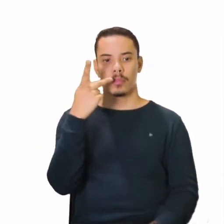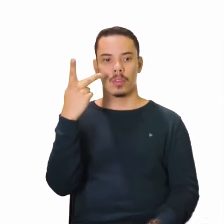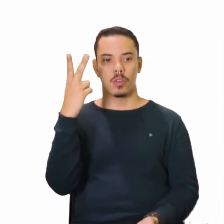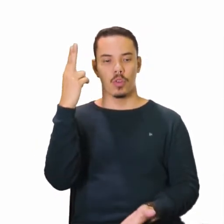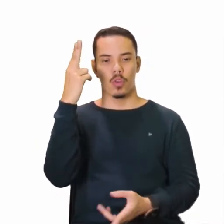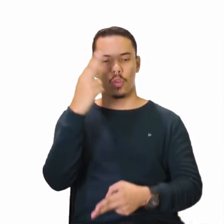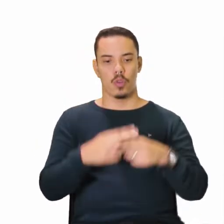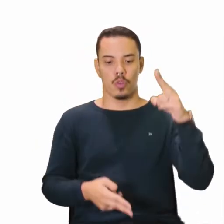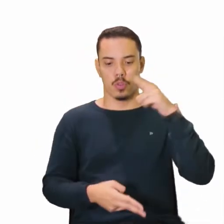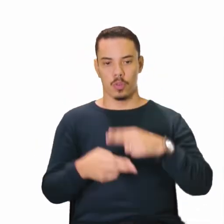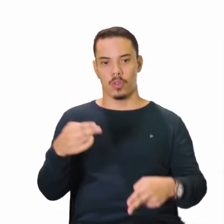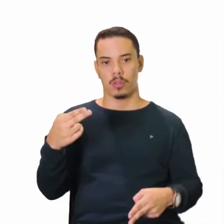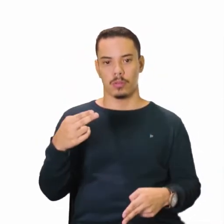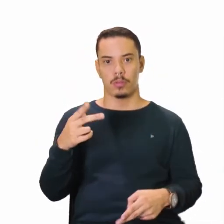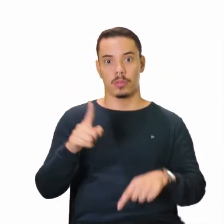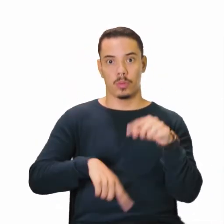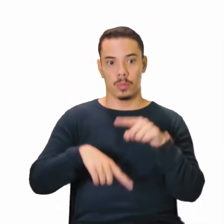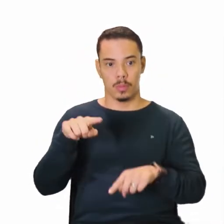faca, instrumento.